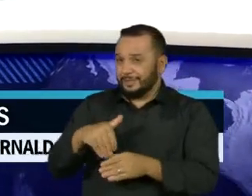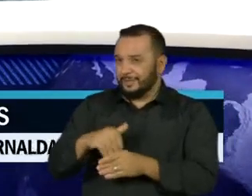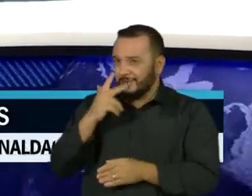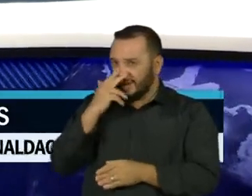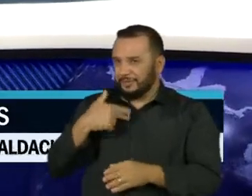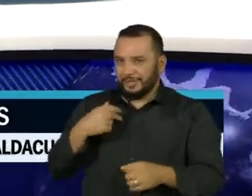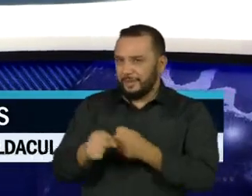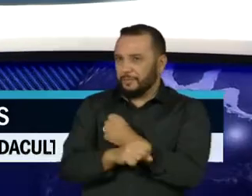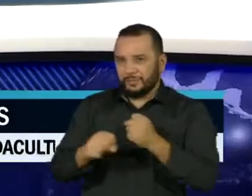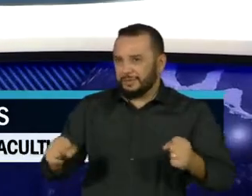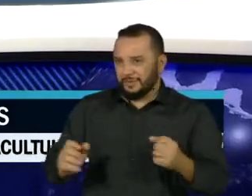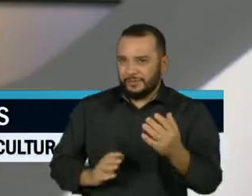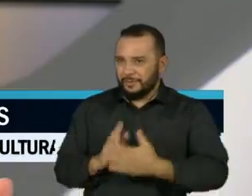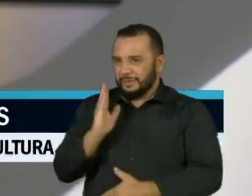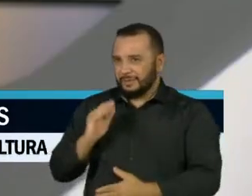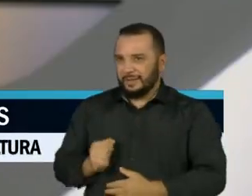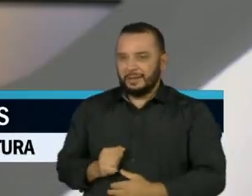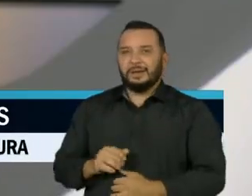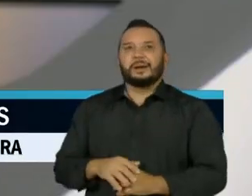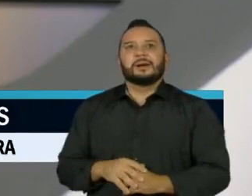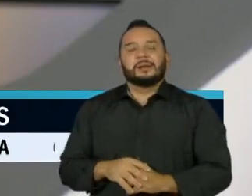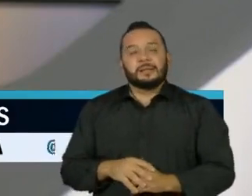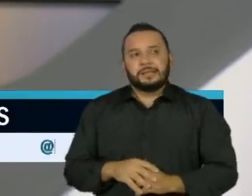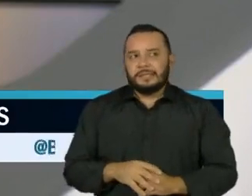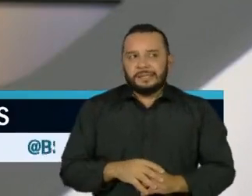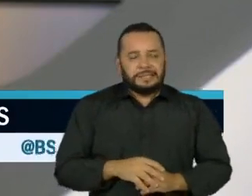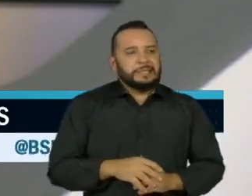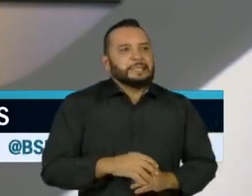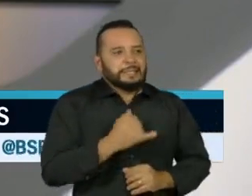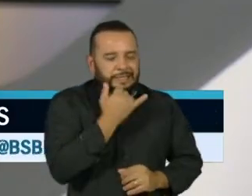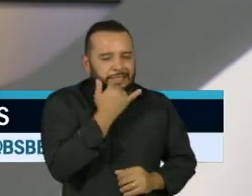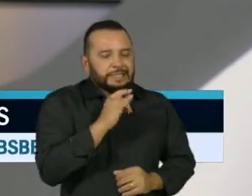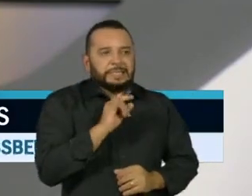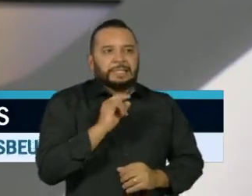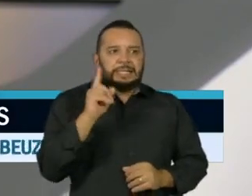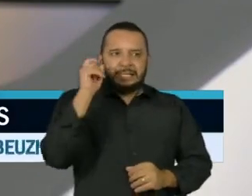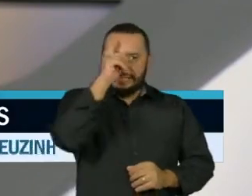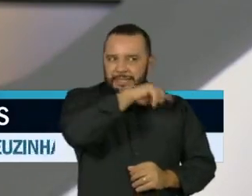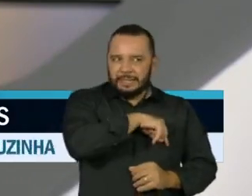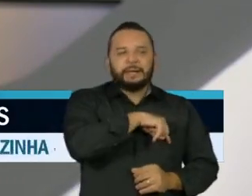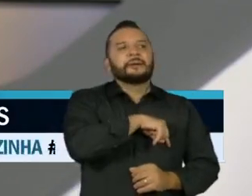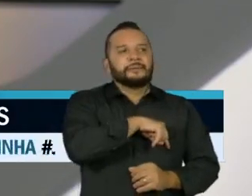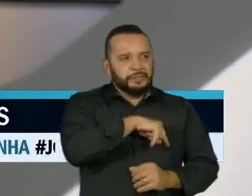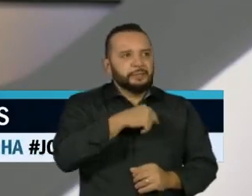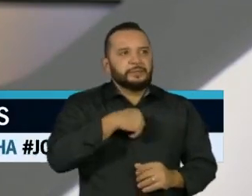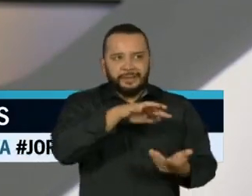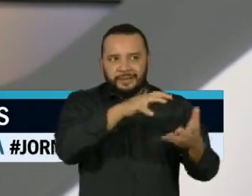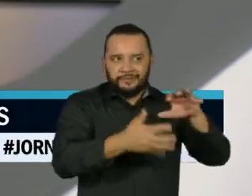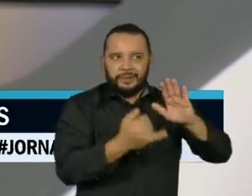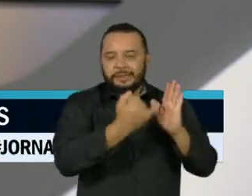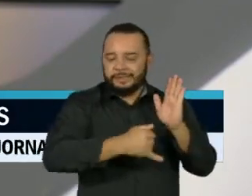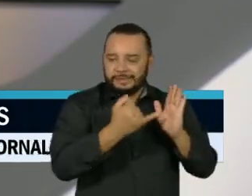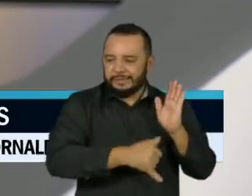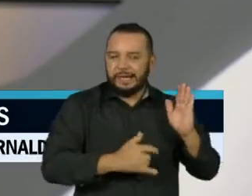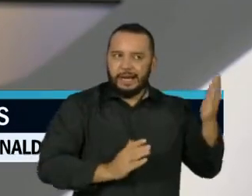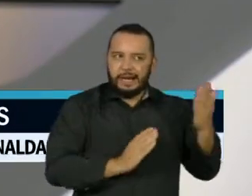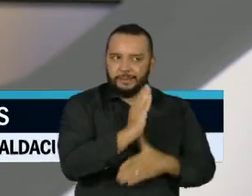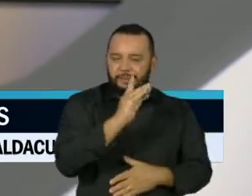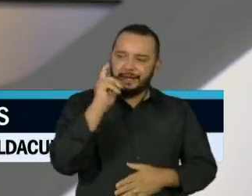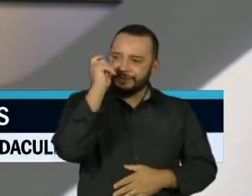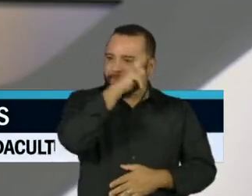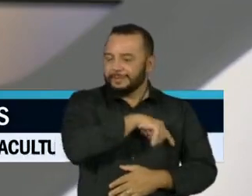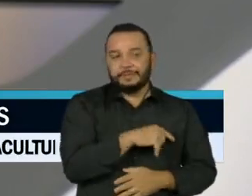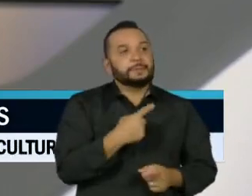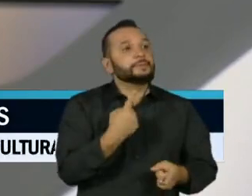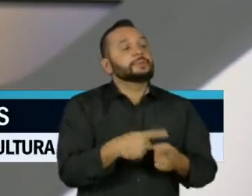acreditar em Papai Noel né a chance de sair uma reforma tributária são muito pequenas a